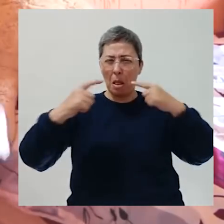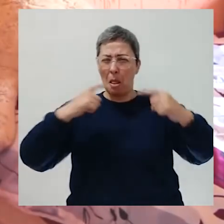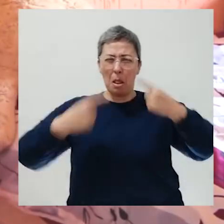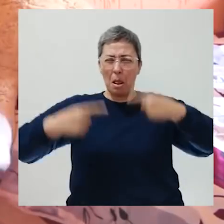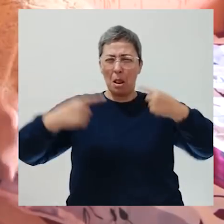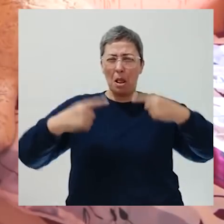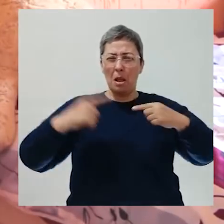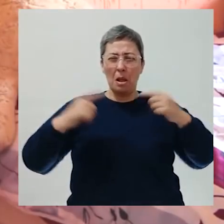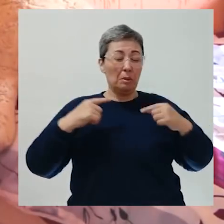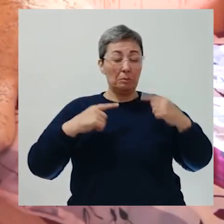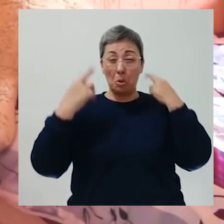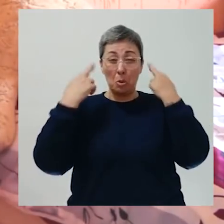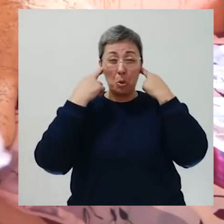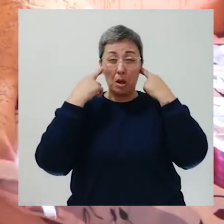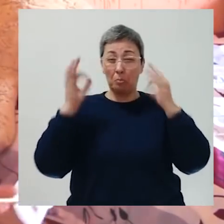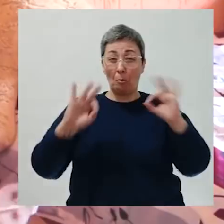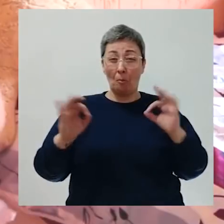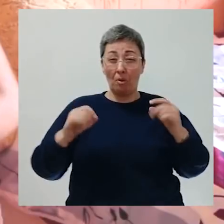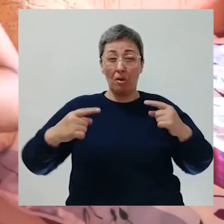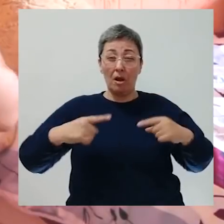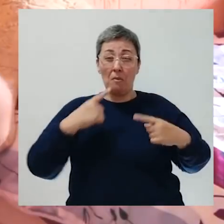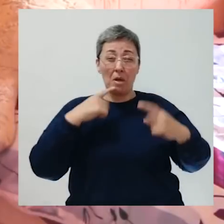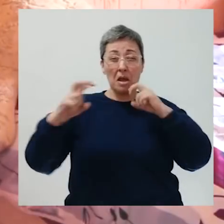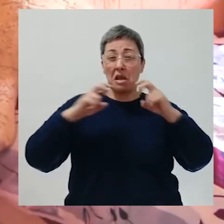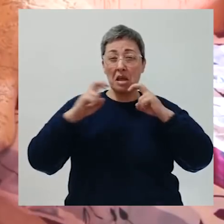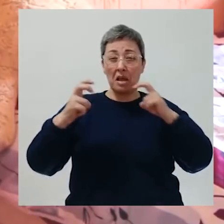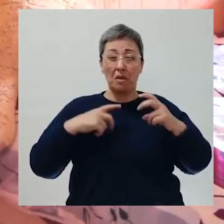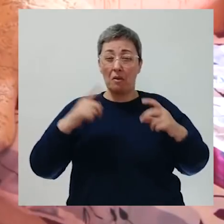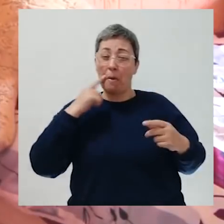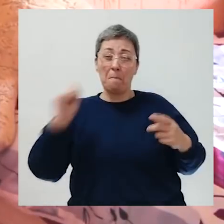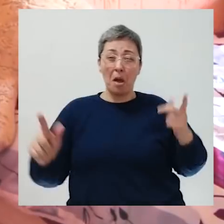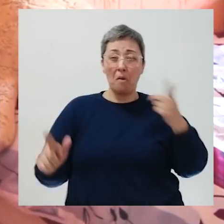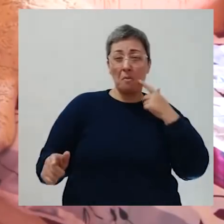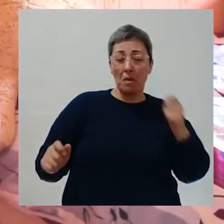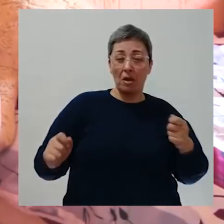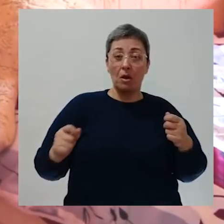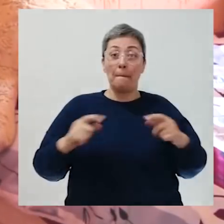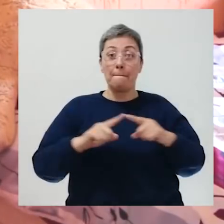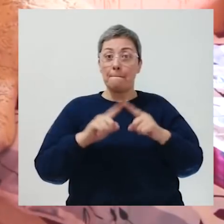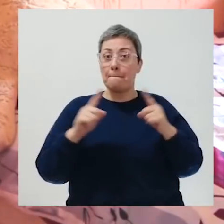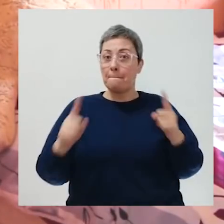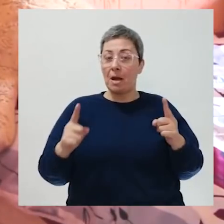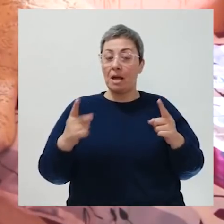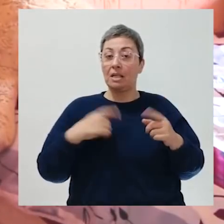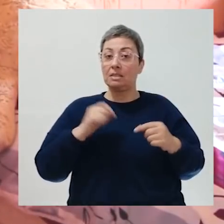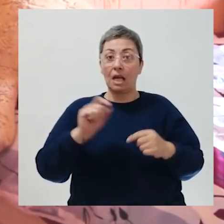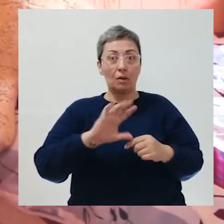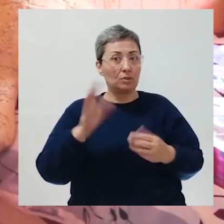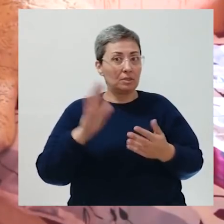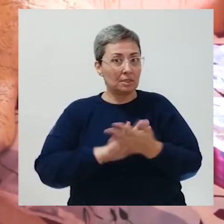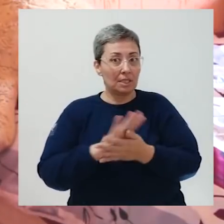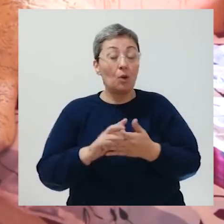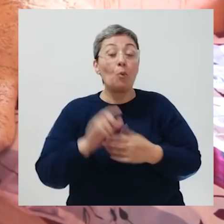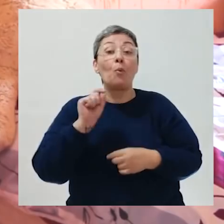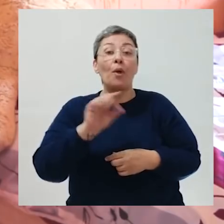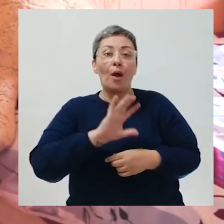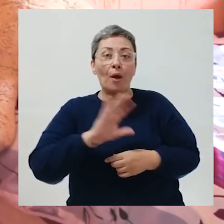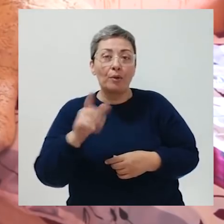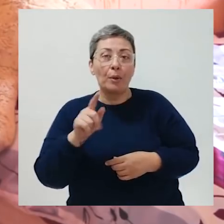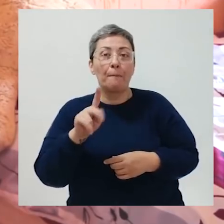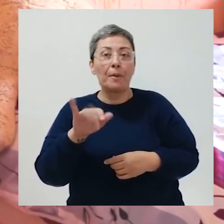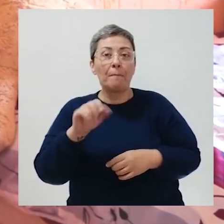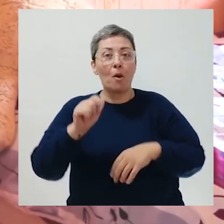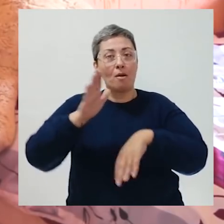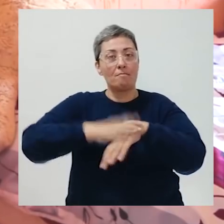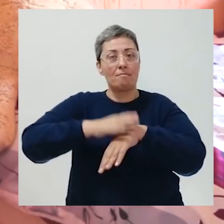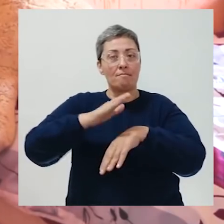e ninguém ouvia ninguém, porque um achava que o outro tinha falado mal do outro. Mas não havia acontecido isso. O que tinha acontecido?